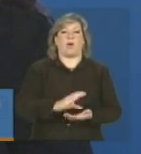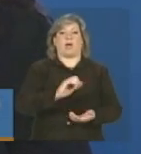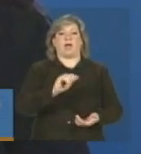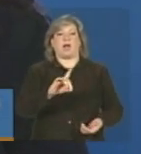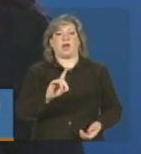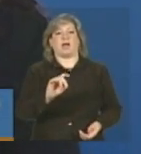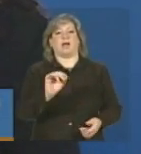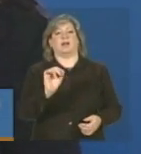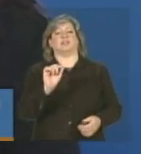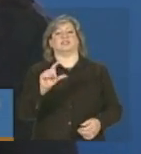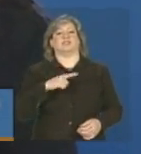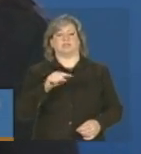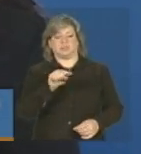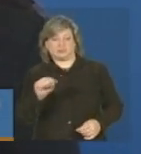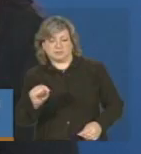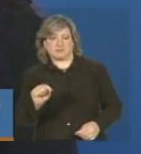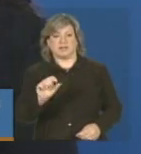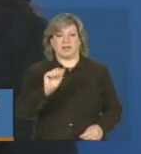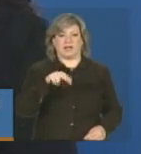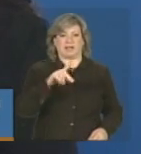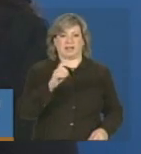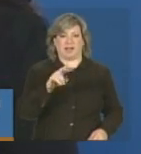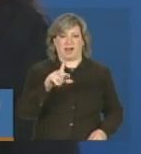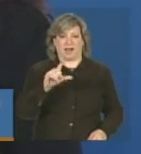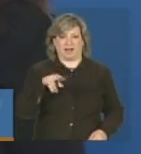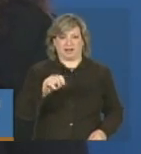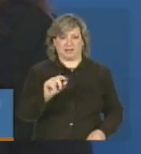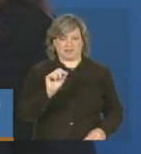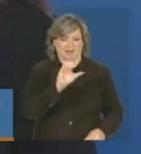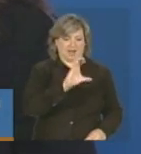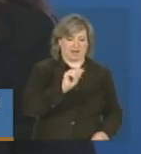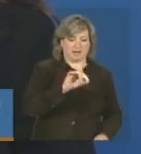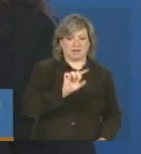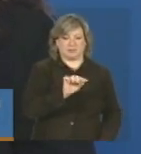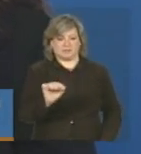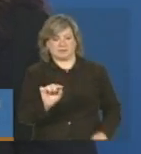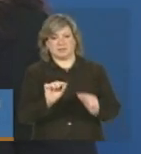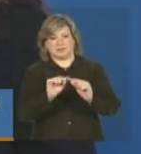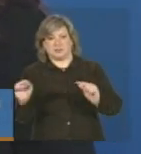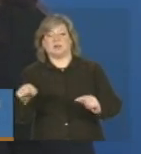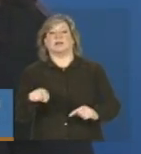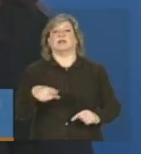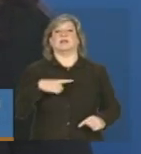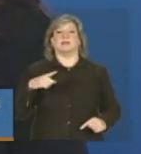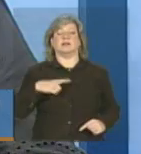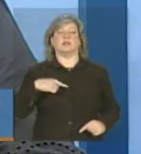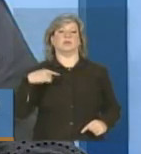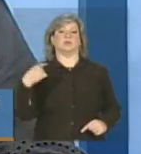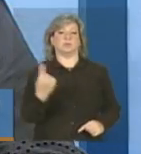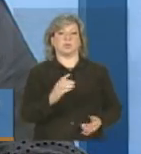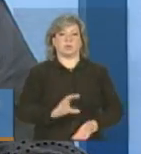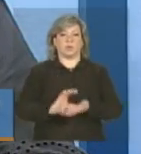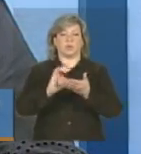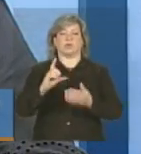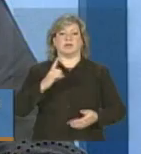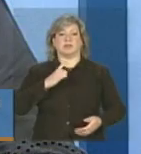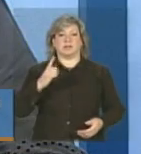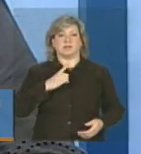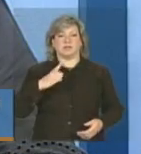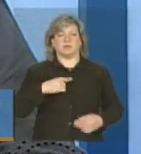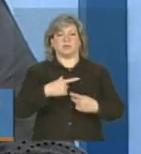underline, o nome do município, underline, o estado. E para os conselhos é CM, o nome do